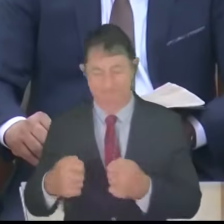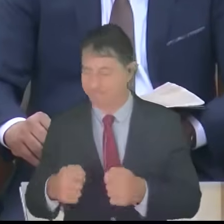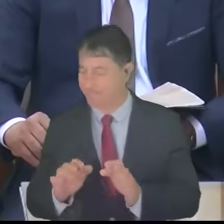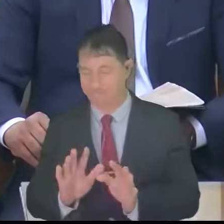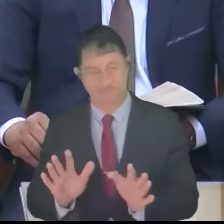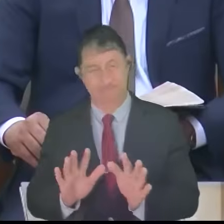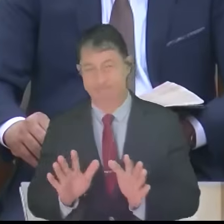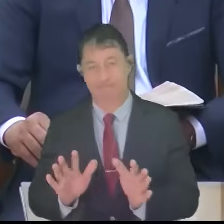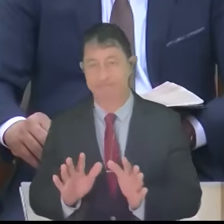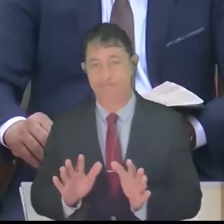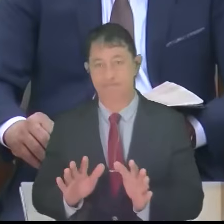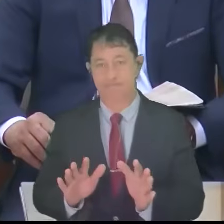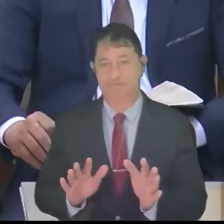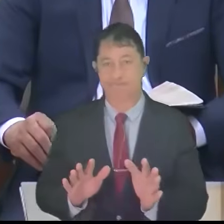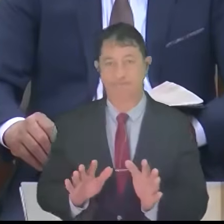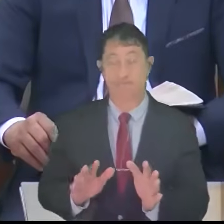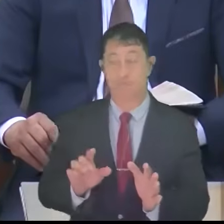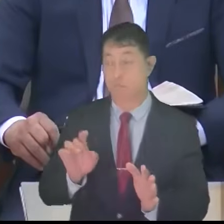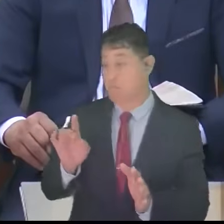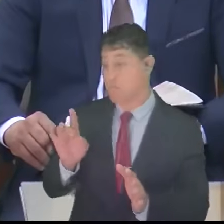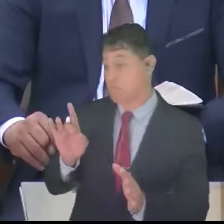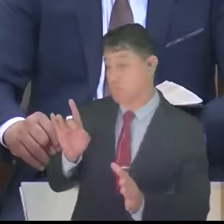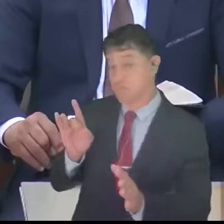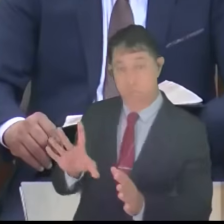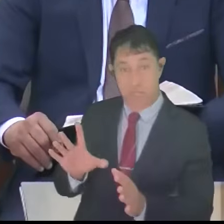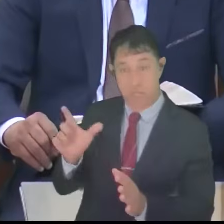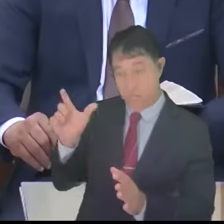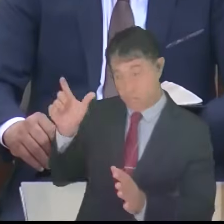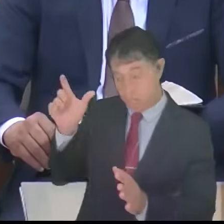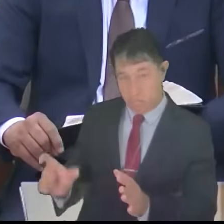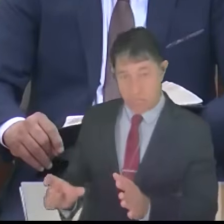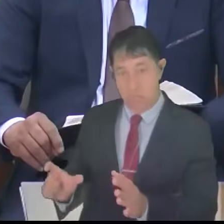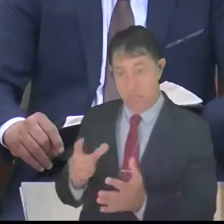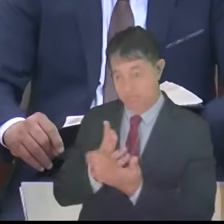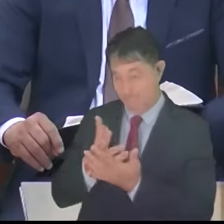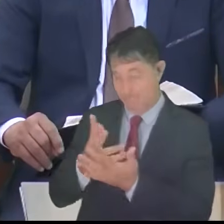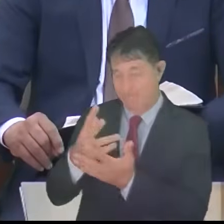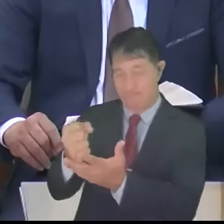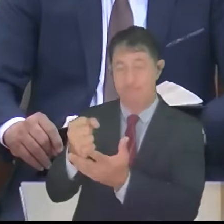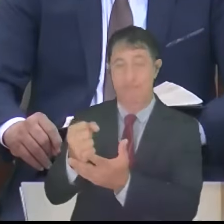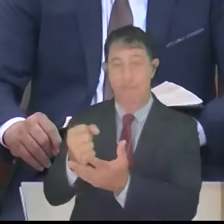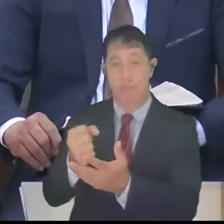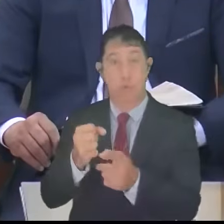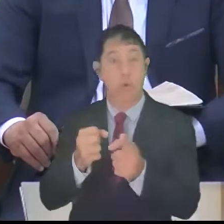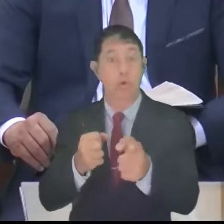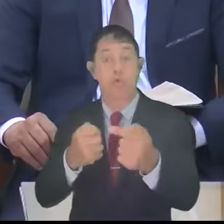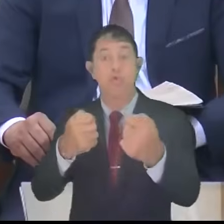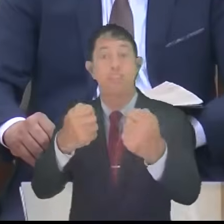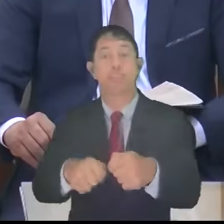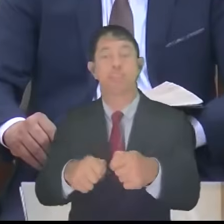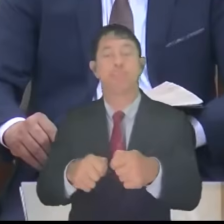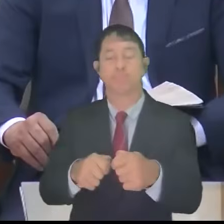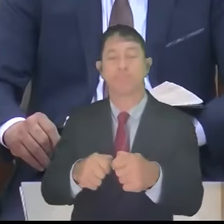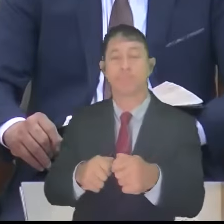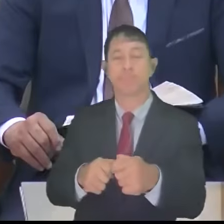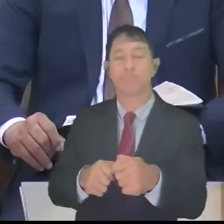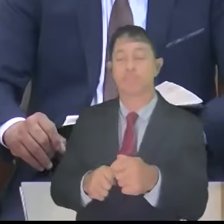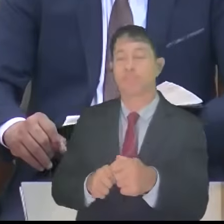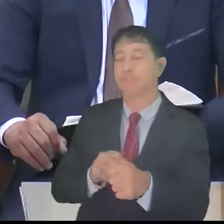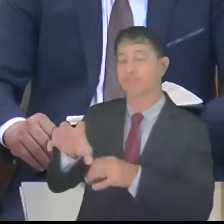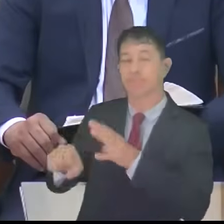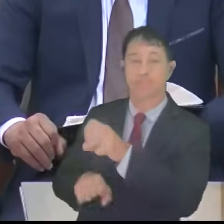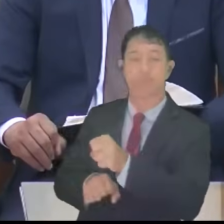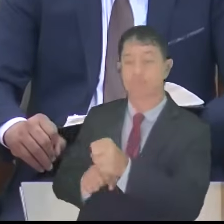o auxilie. Ele é suficiente. O que você precisa, busque em Cristo